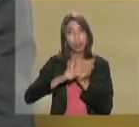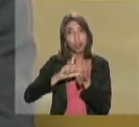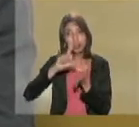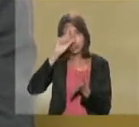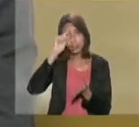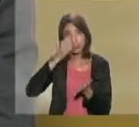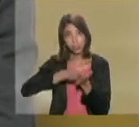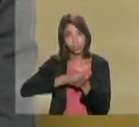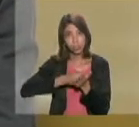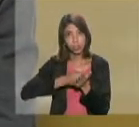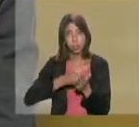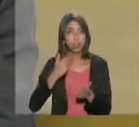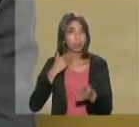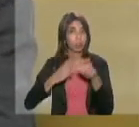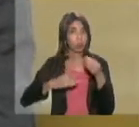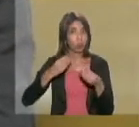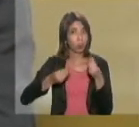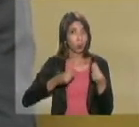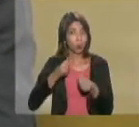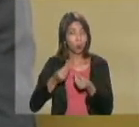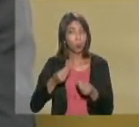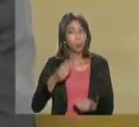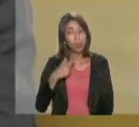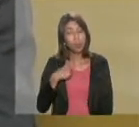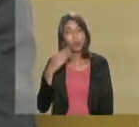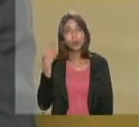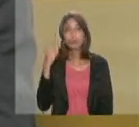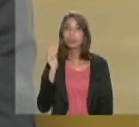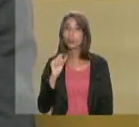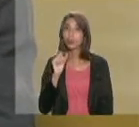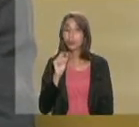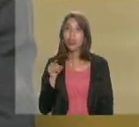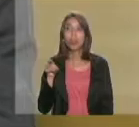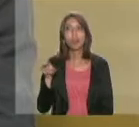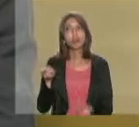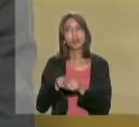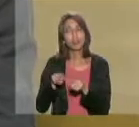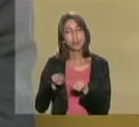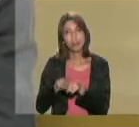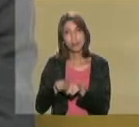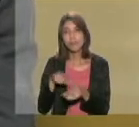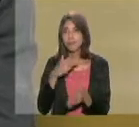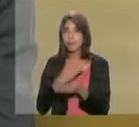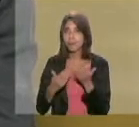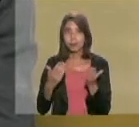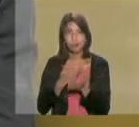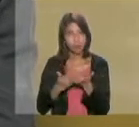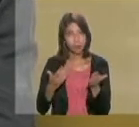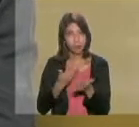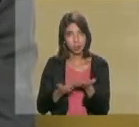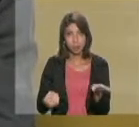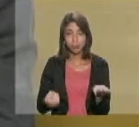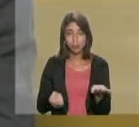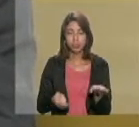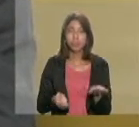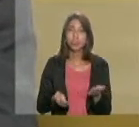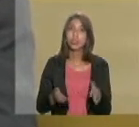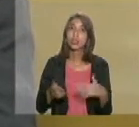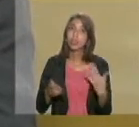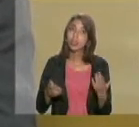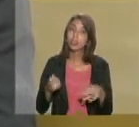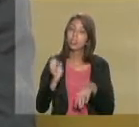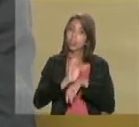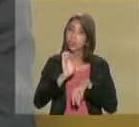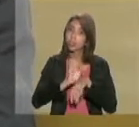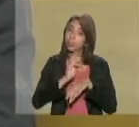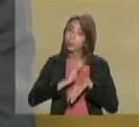de decidir o litígio, no meu entendimento, ela também perde fôlego nesse litígio. E cabe